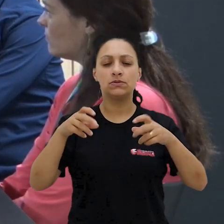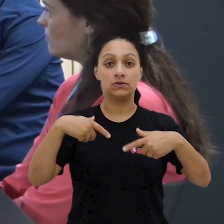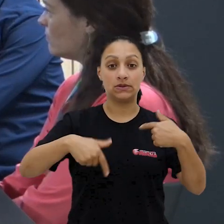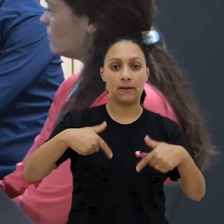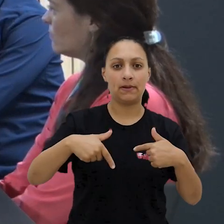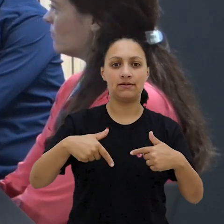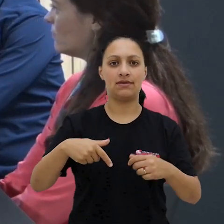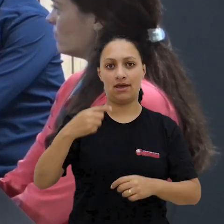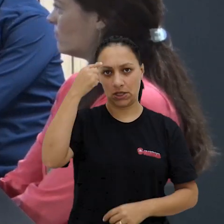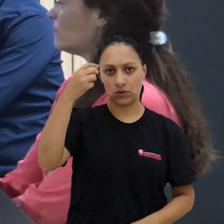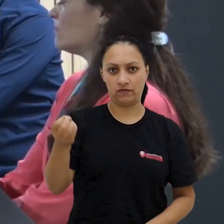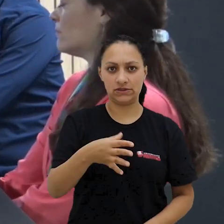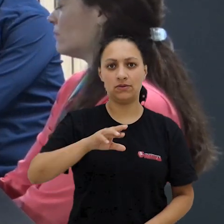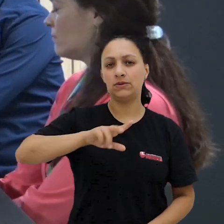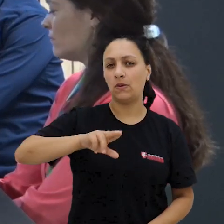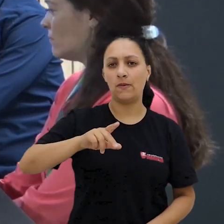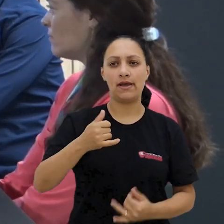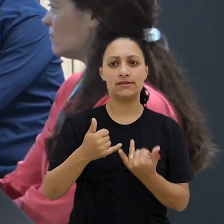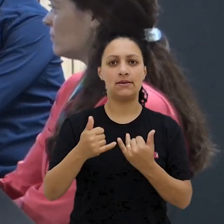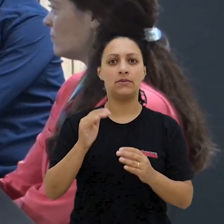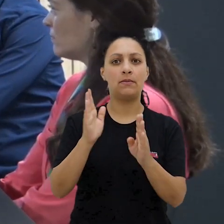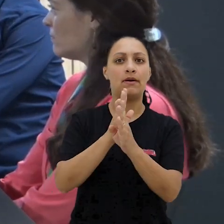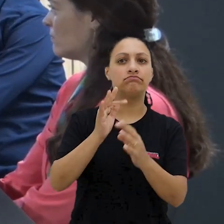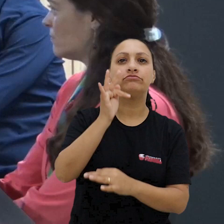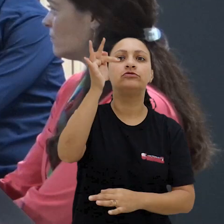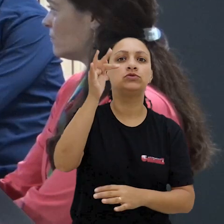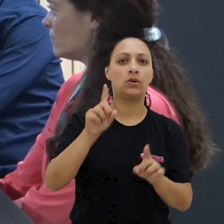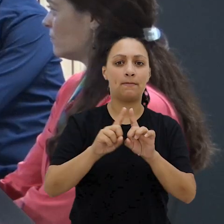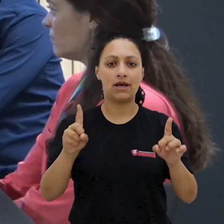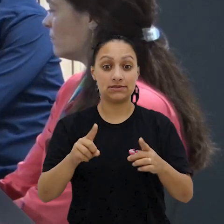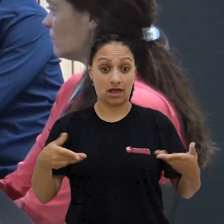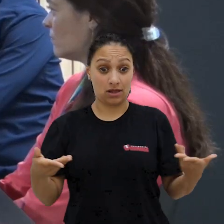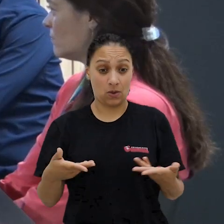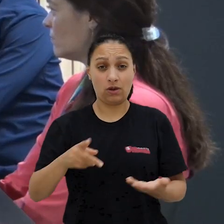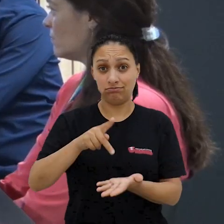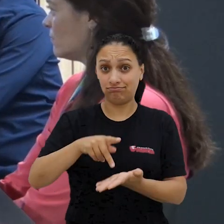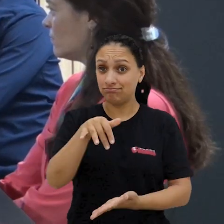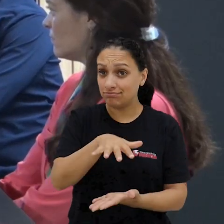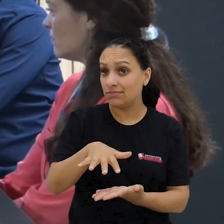já não é uma tendência, é uma total realidade. Quando a gente fala assim,